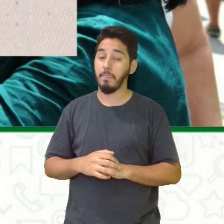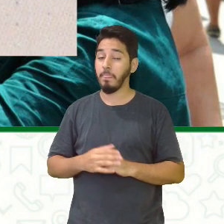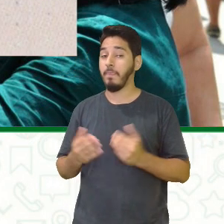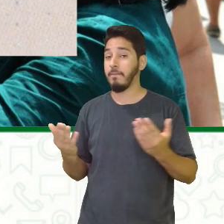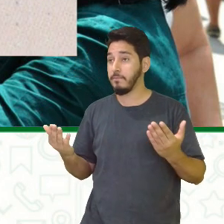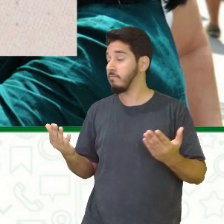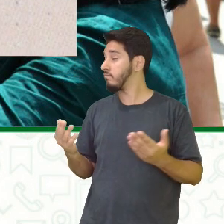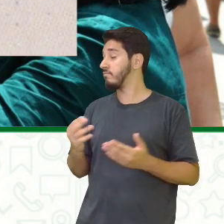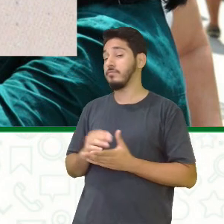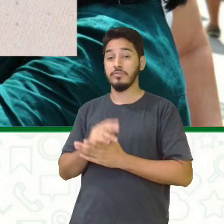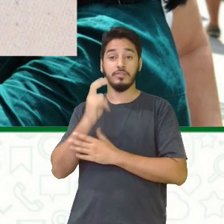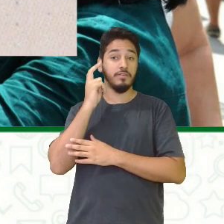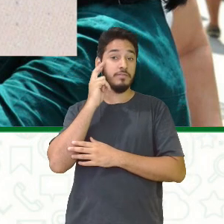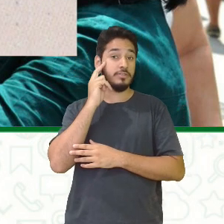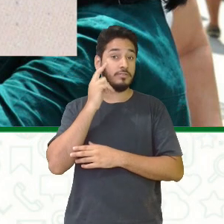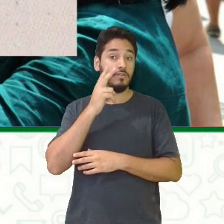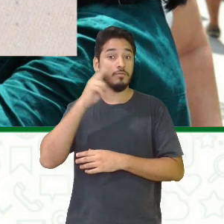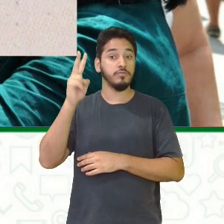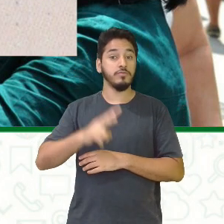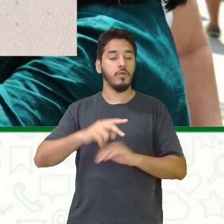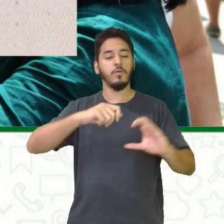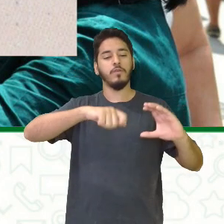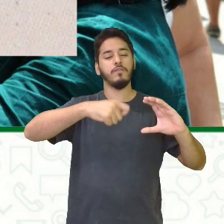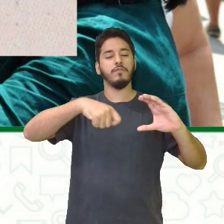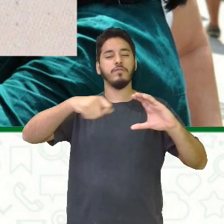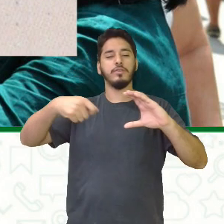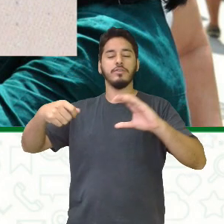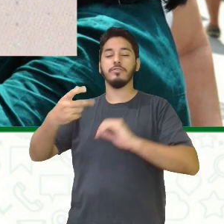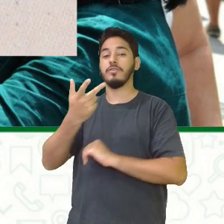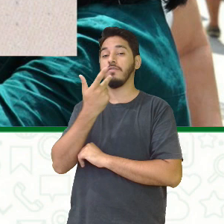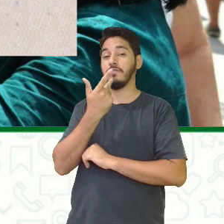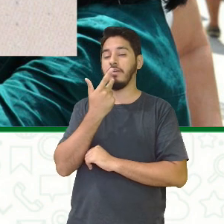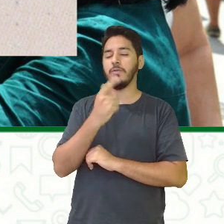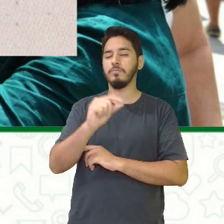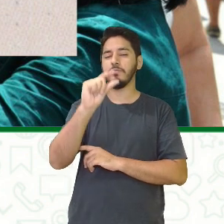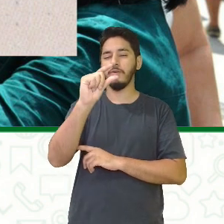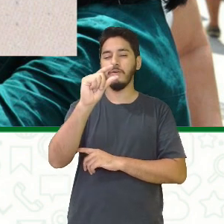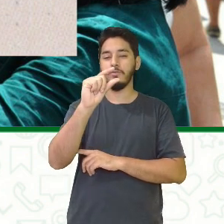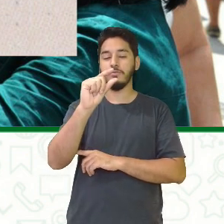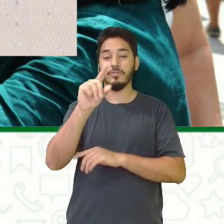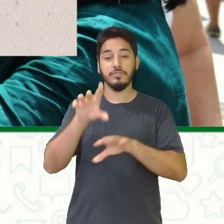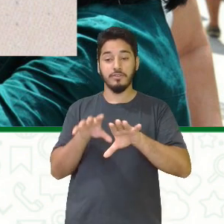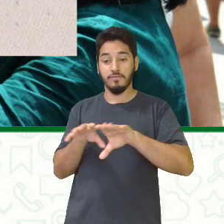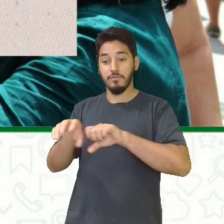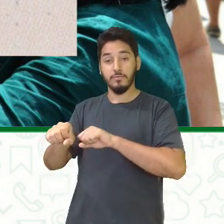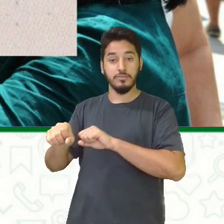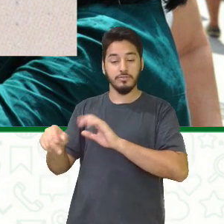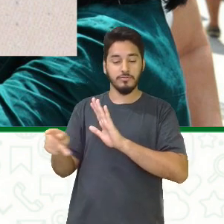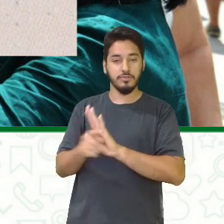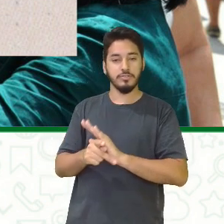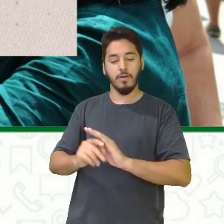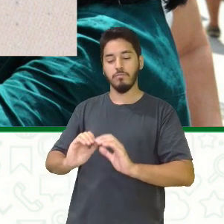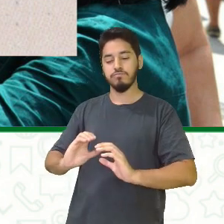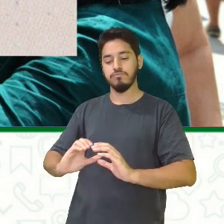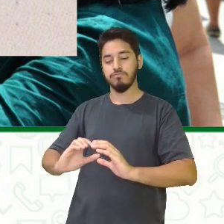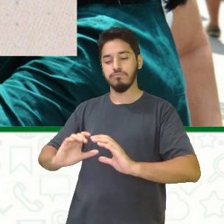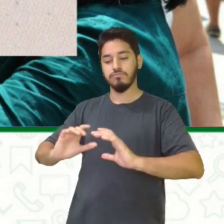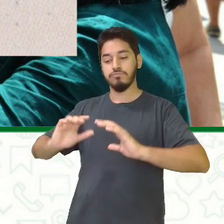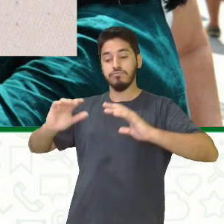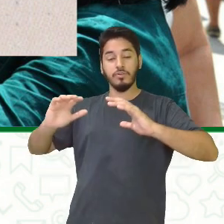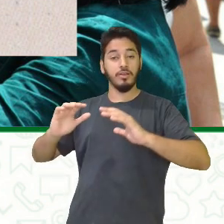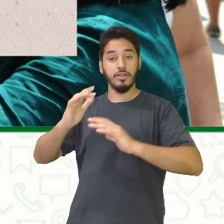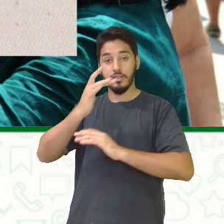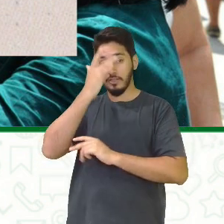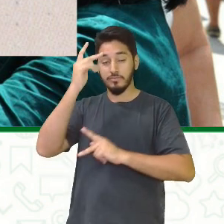Ivonecinha, vamos assistir um videozinho que fala um pouco dessa formação do povo brasileiro ao